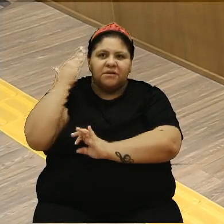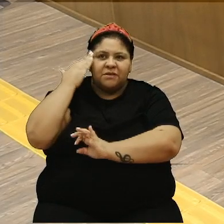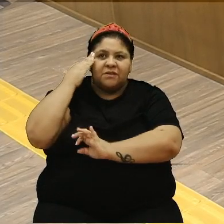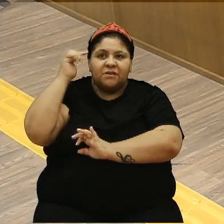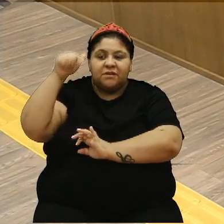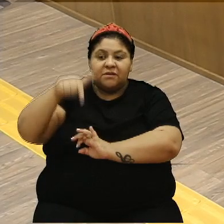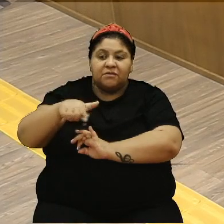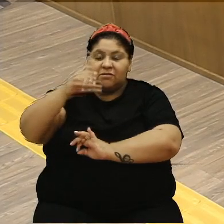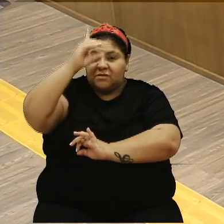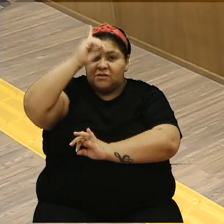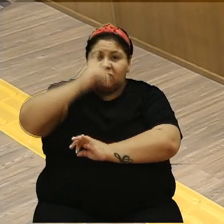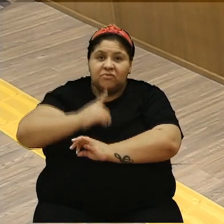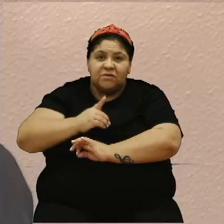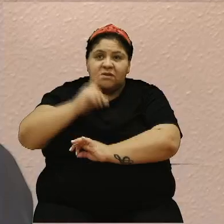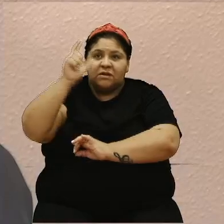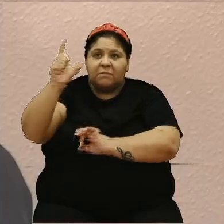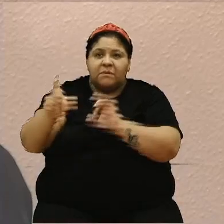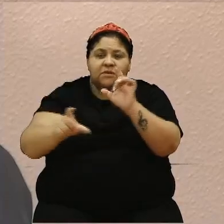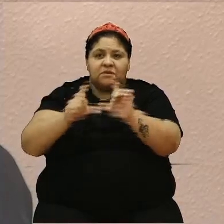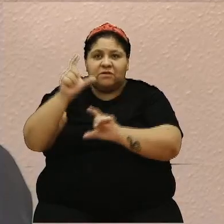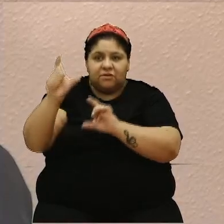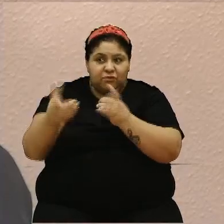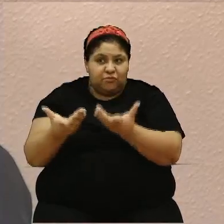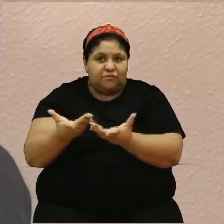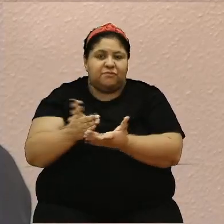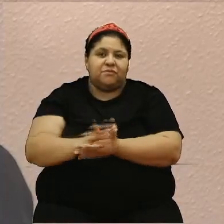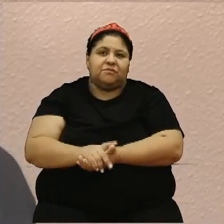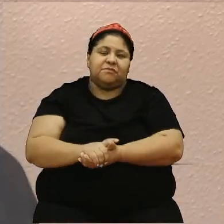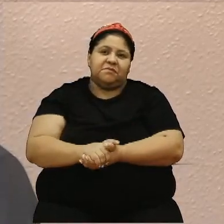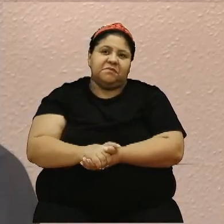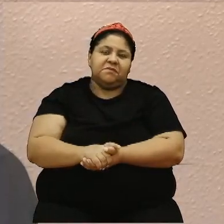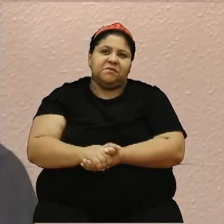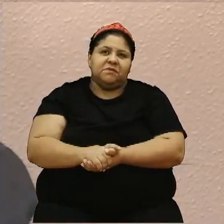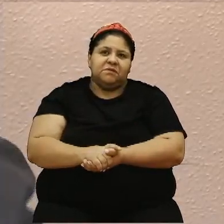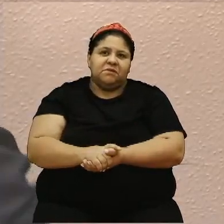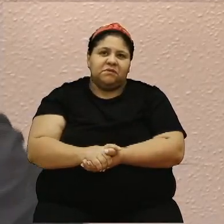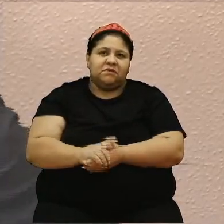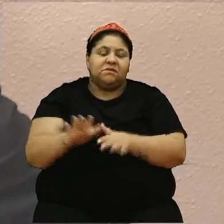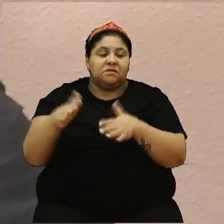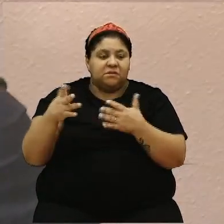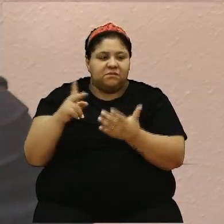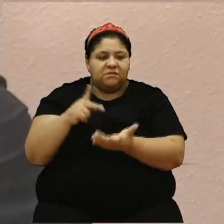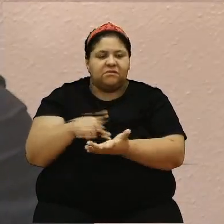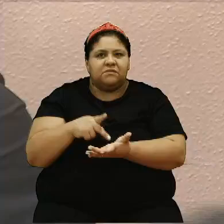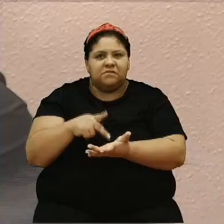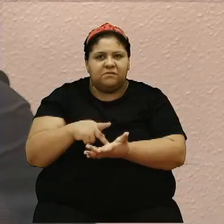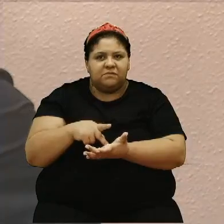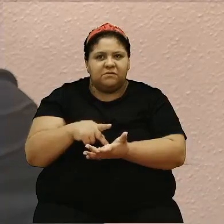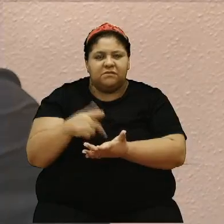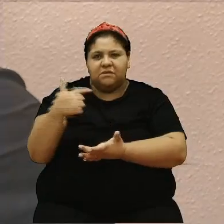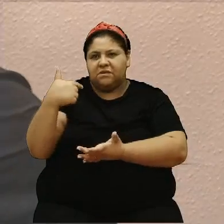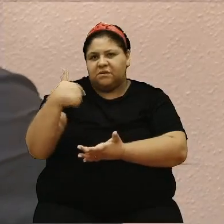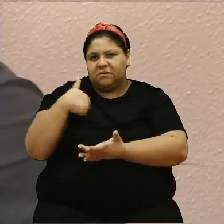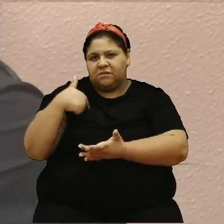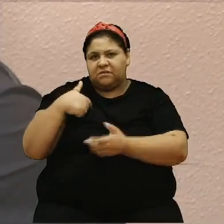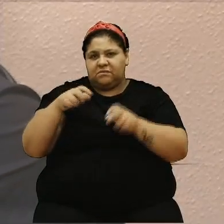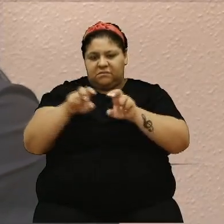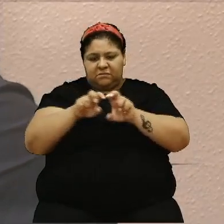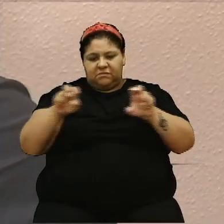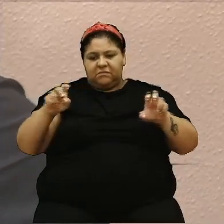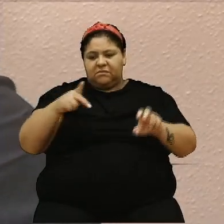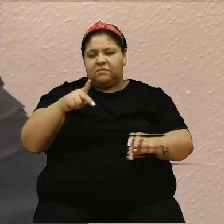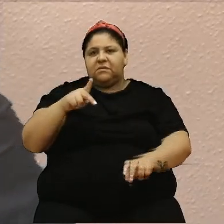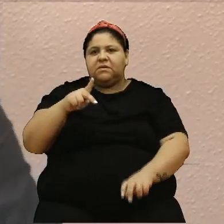aquele era um direito daquela pessoa. Era um direito daquela família. Então, na verdade, a bancada do PCdoB,